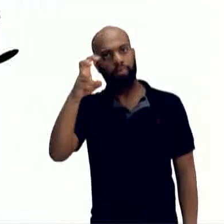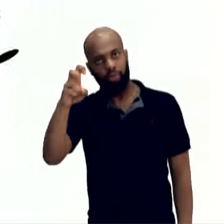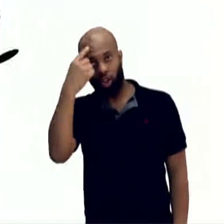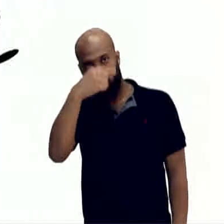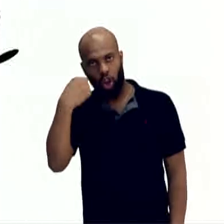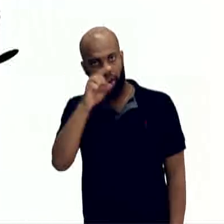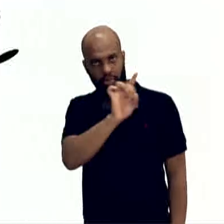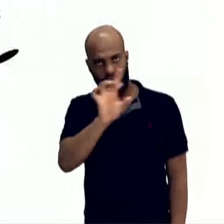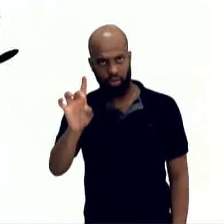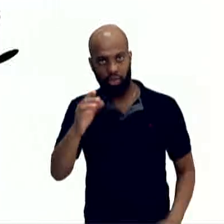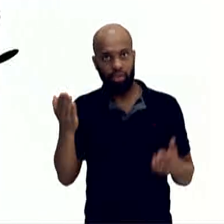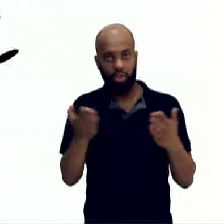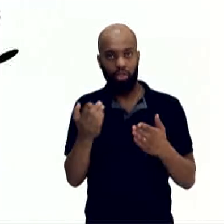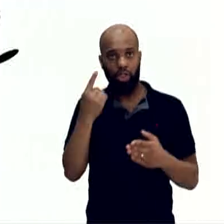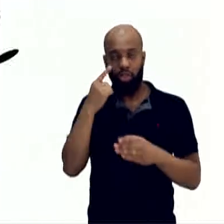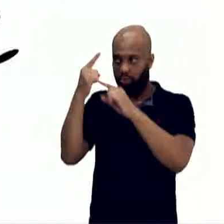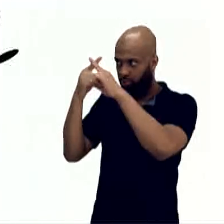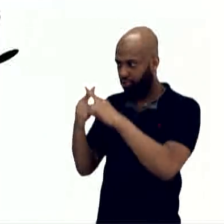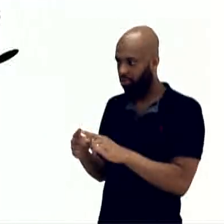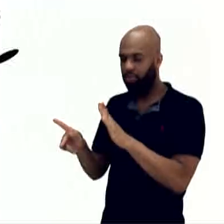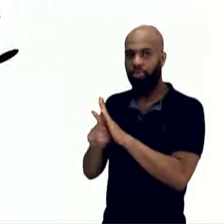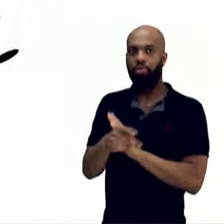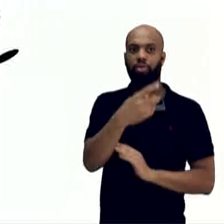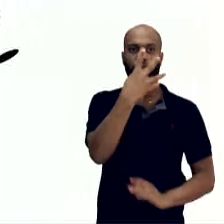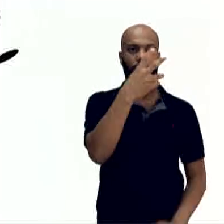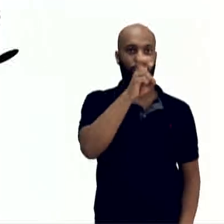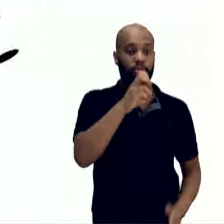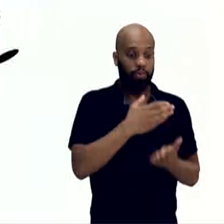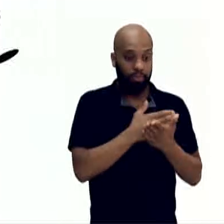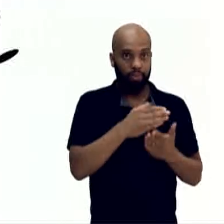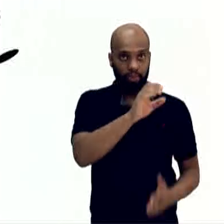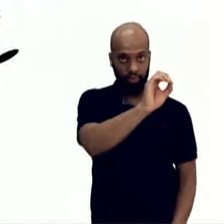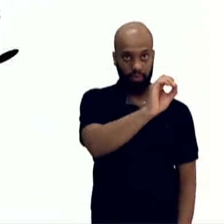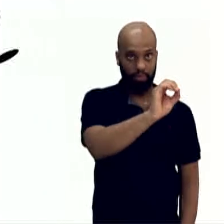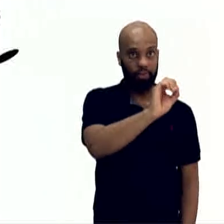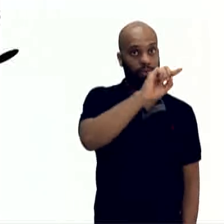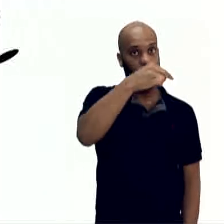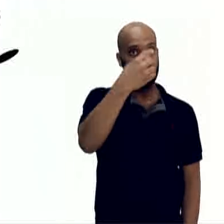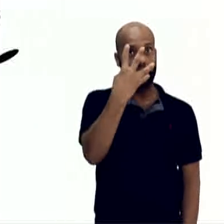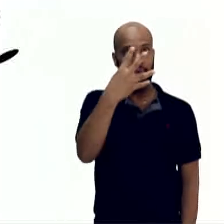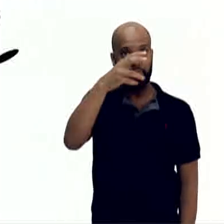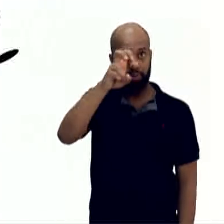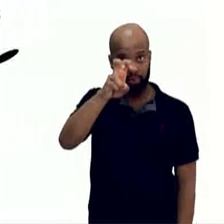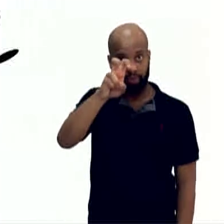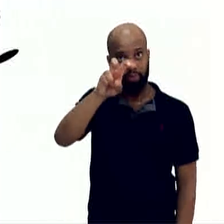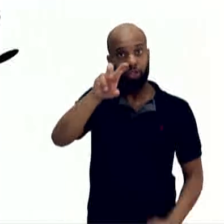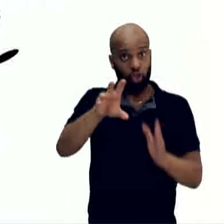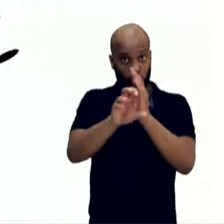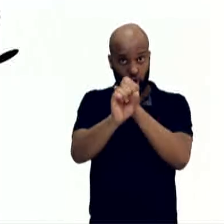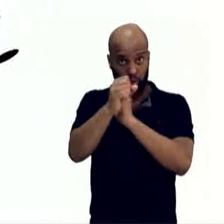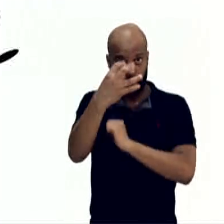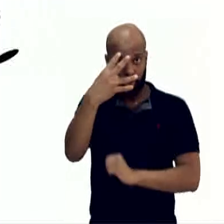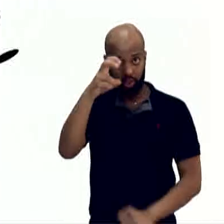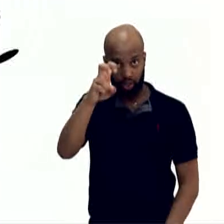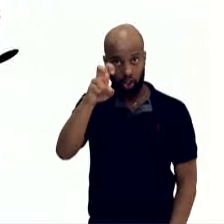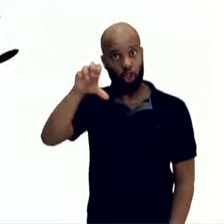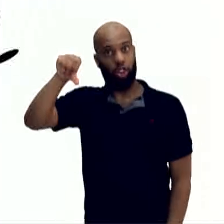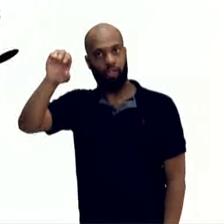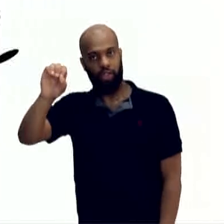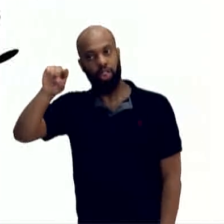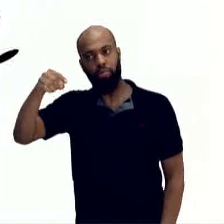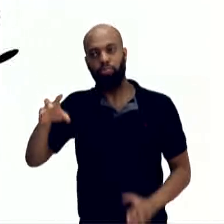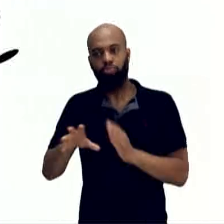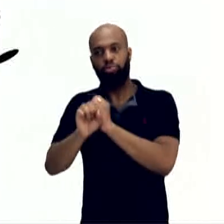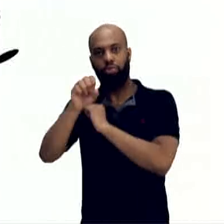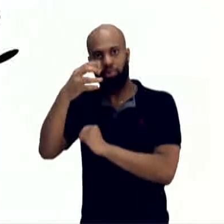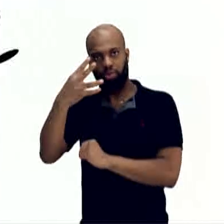vamos determinar os múltiplos de 45, partindo do 0, 45, 90 e assim por diante. Fiz também até